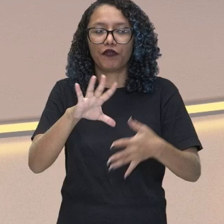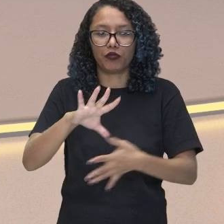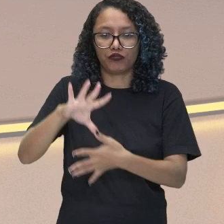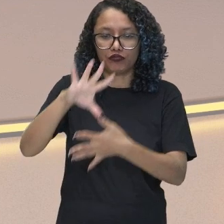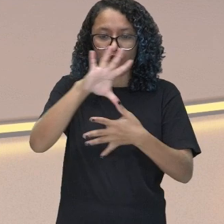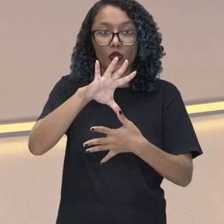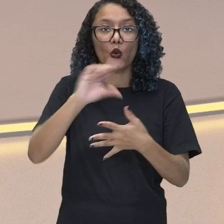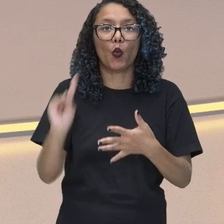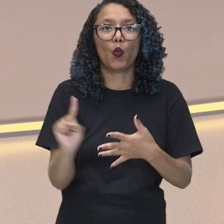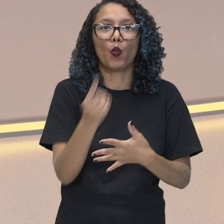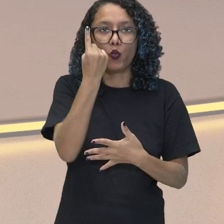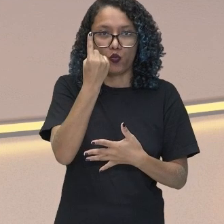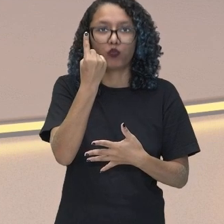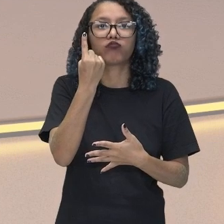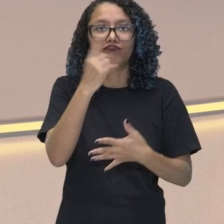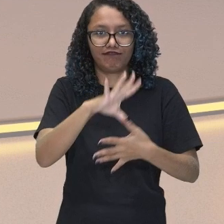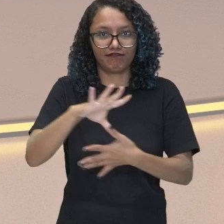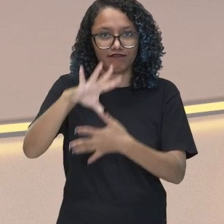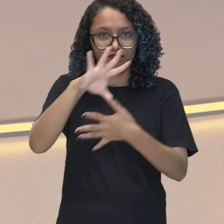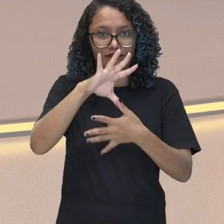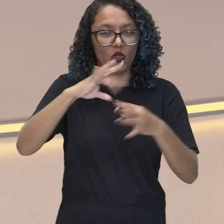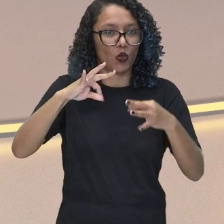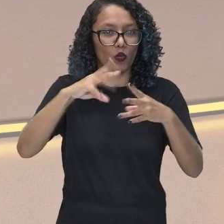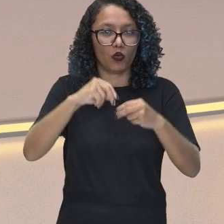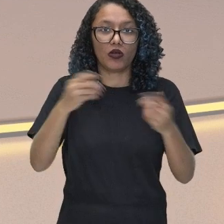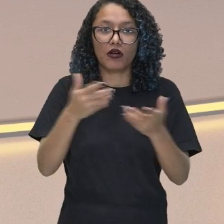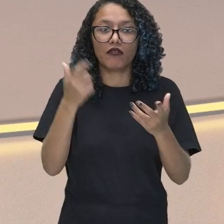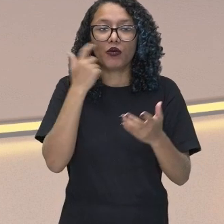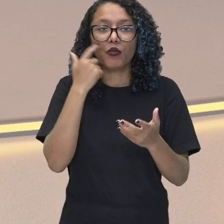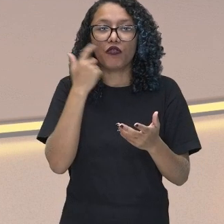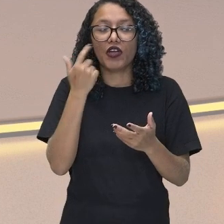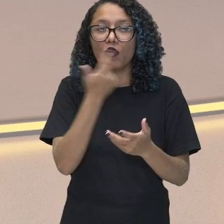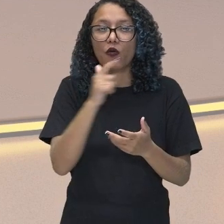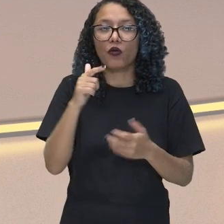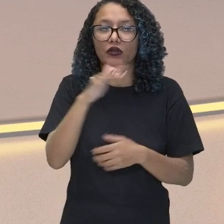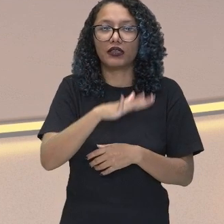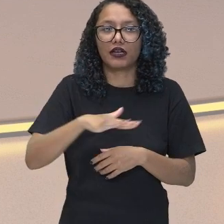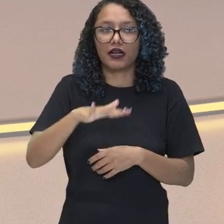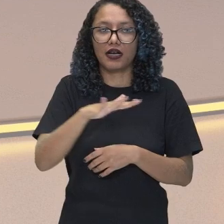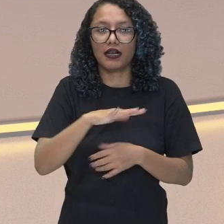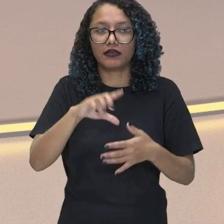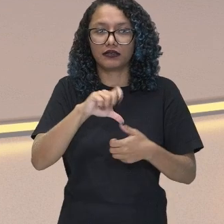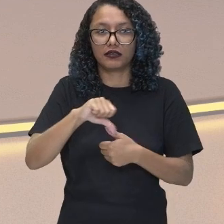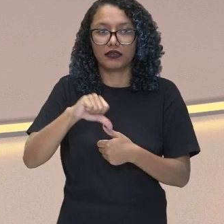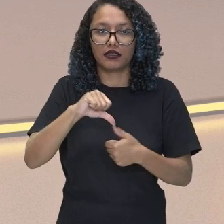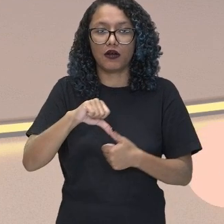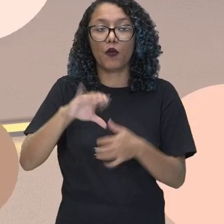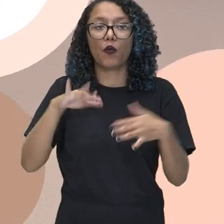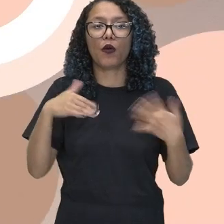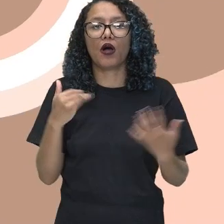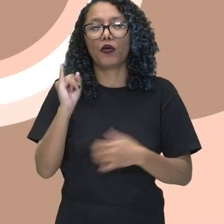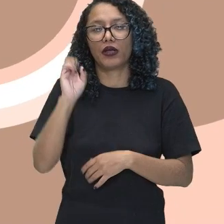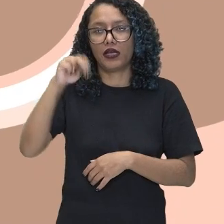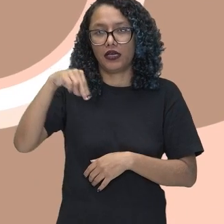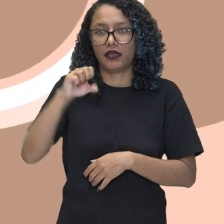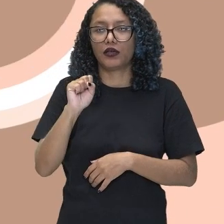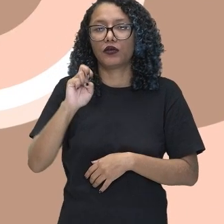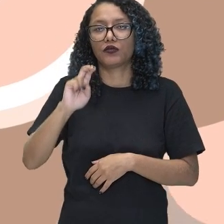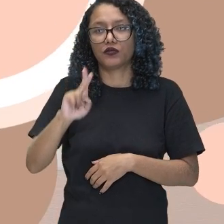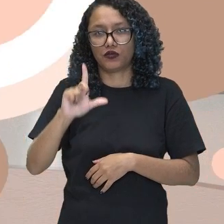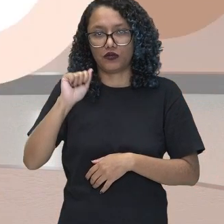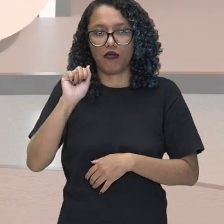terra. Agora a gente vai verificar a outra porção da América Central, a América Central insular.